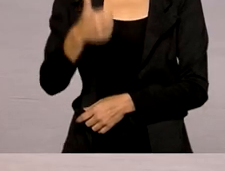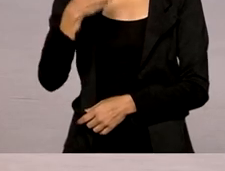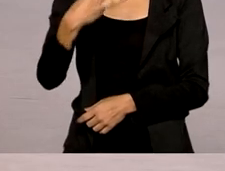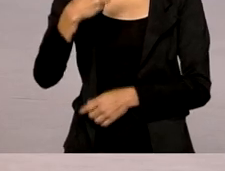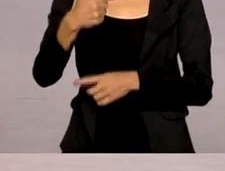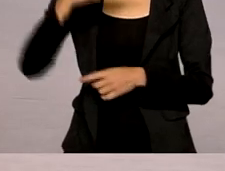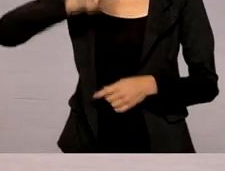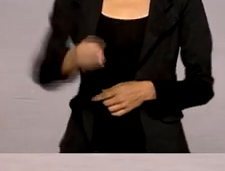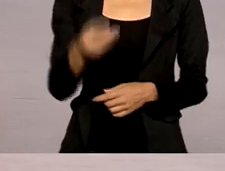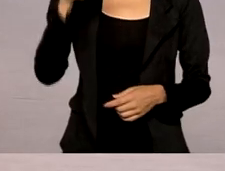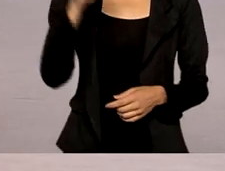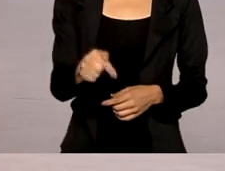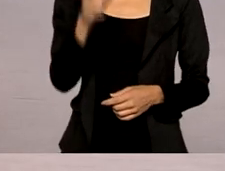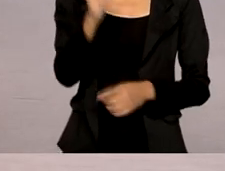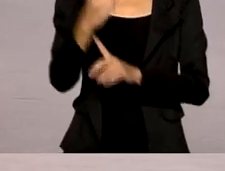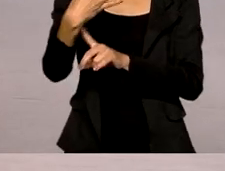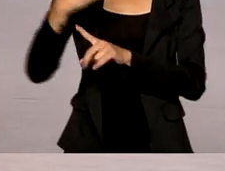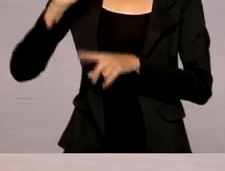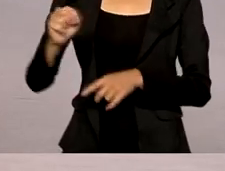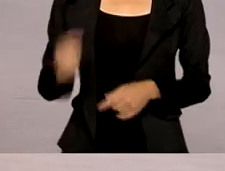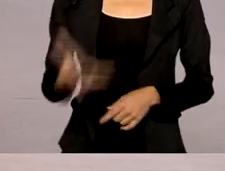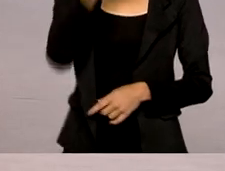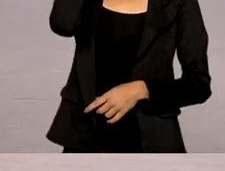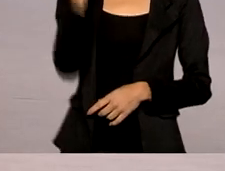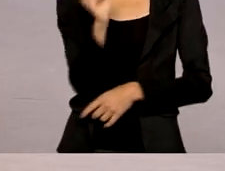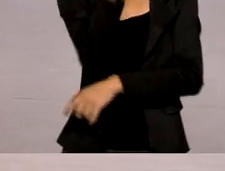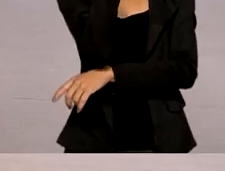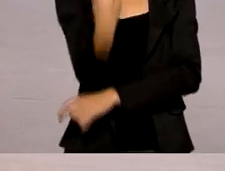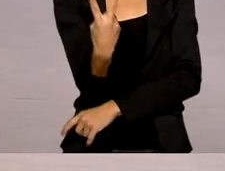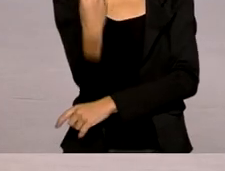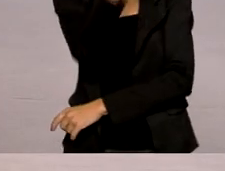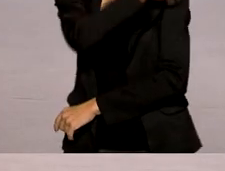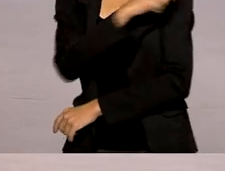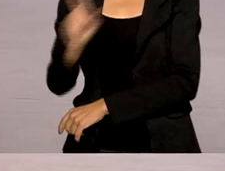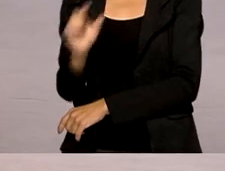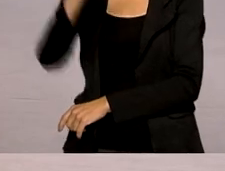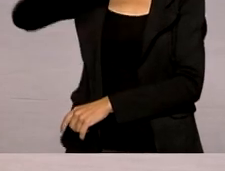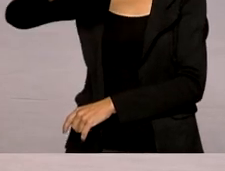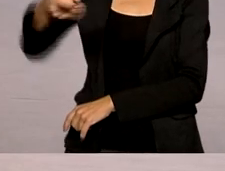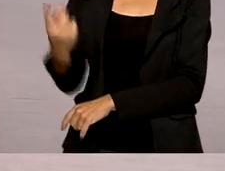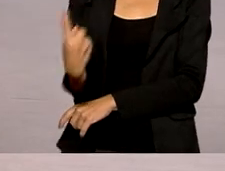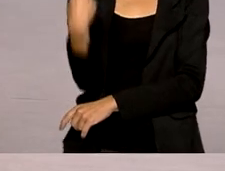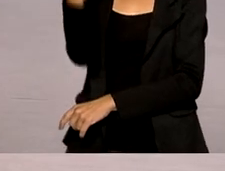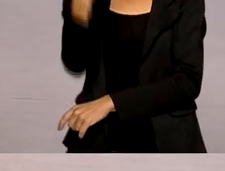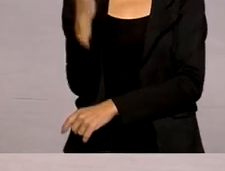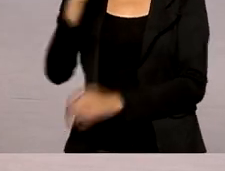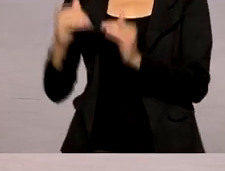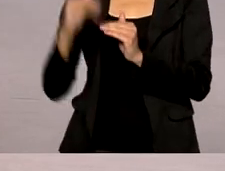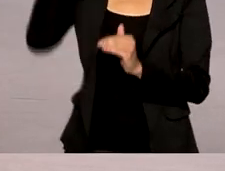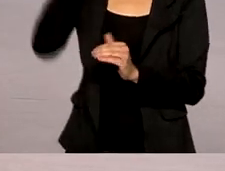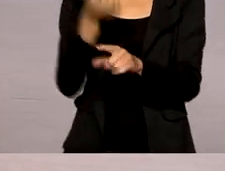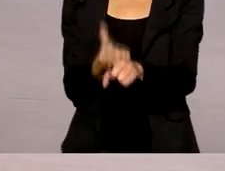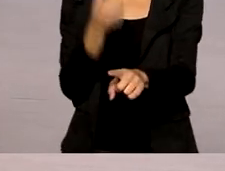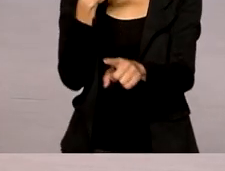132.784.000. E as pessoas vacinadas com as duas doses ou em dose única já passam de 64.000. 1.500.000.